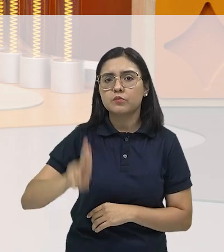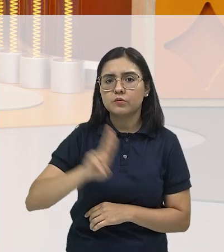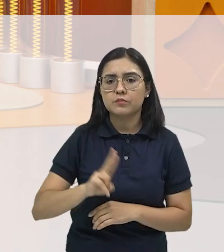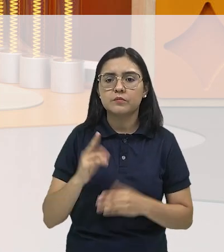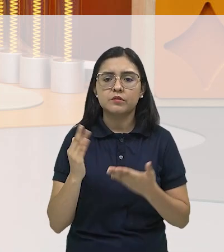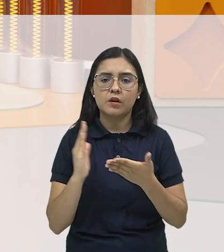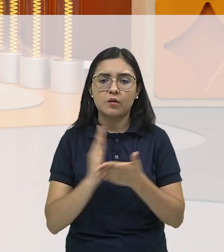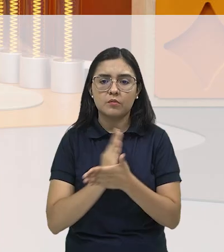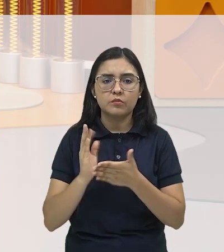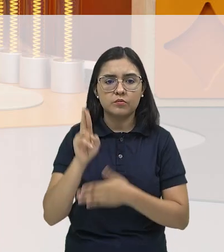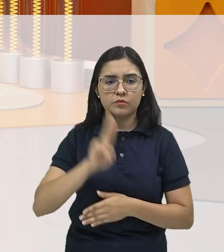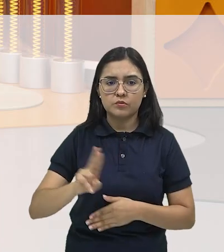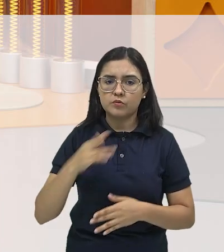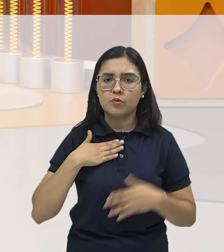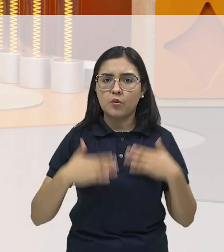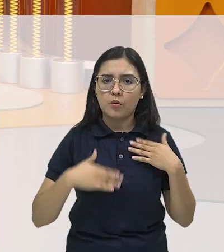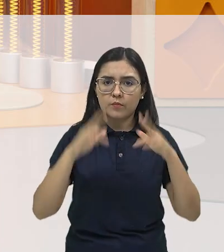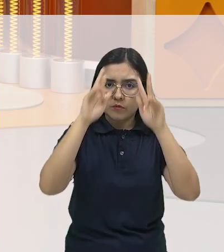de corpos humanos.